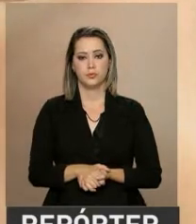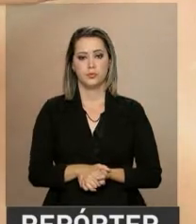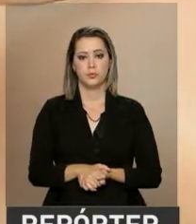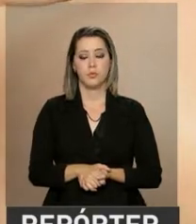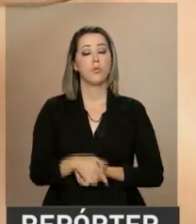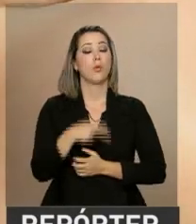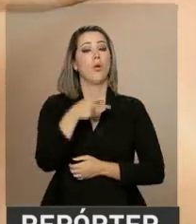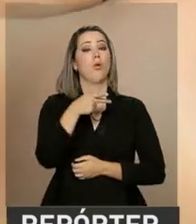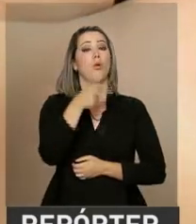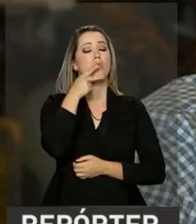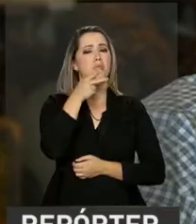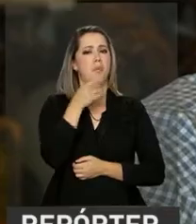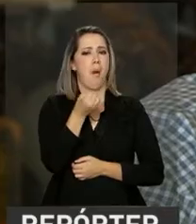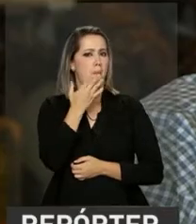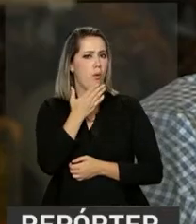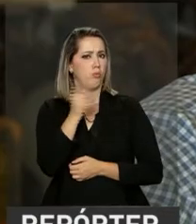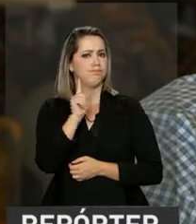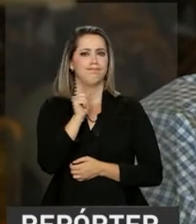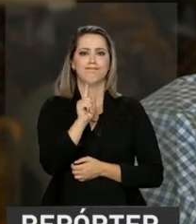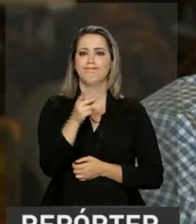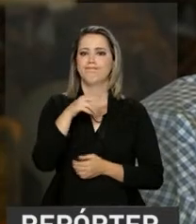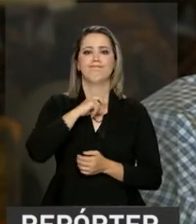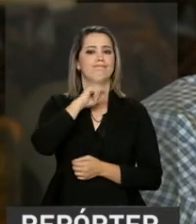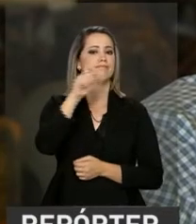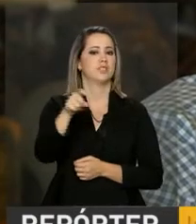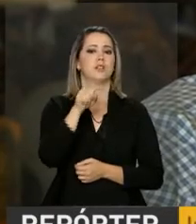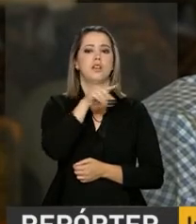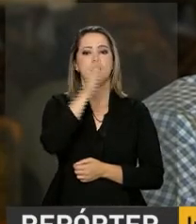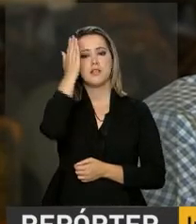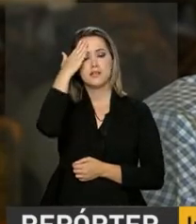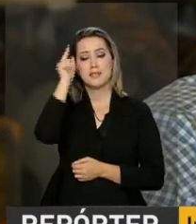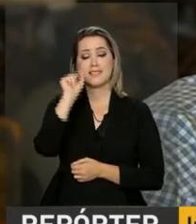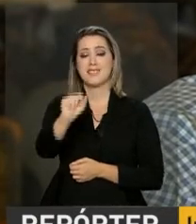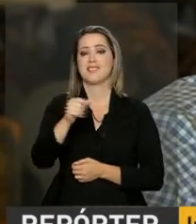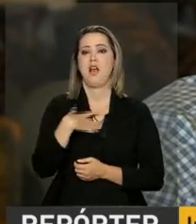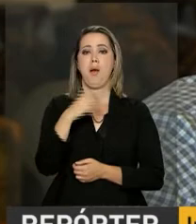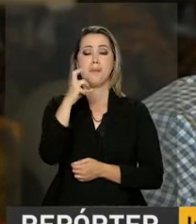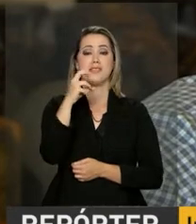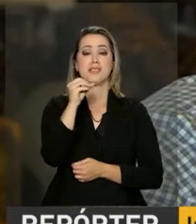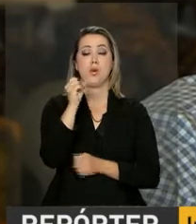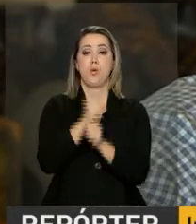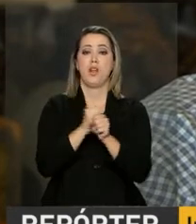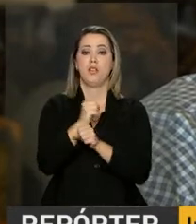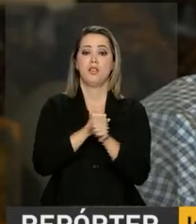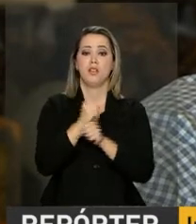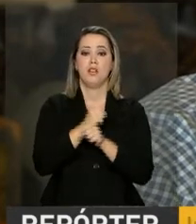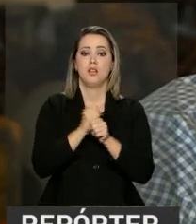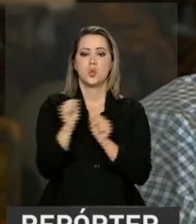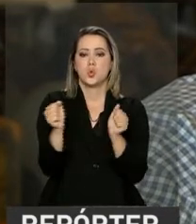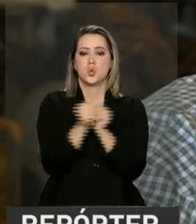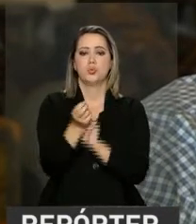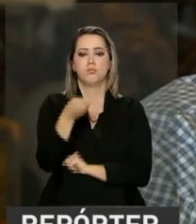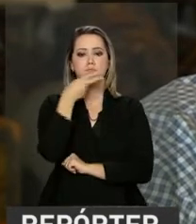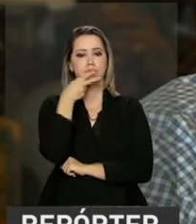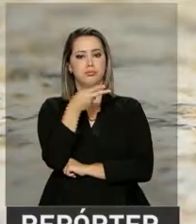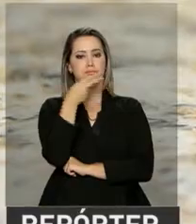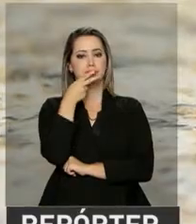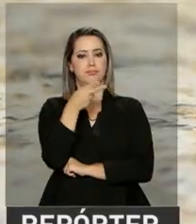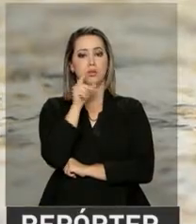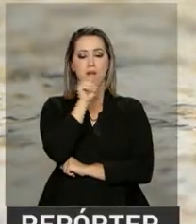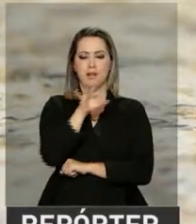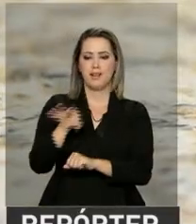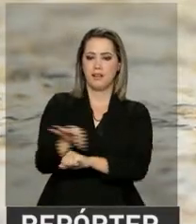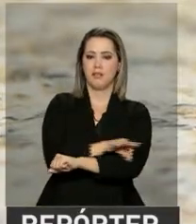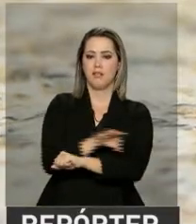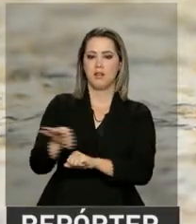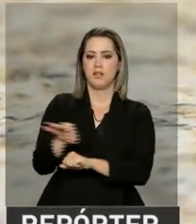Fumar não faz bem a ninguém. Guilherme sabe bem disso. Durante 50 anos na Companhia do Cigarro, o arquiteto conta que já